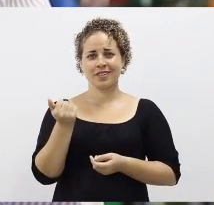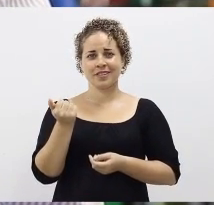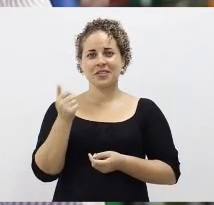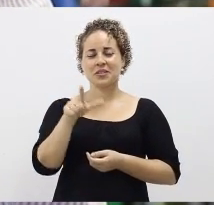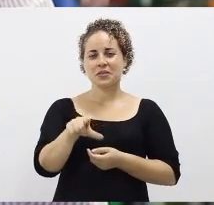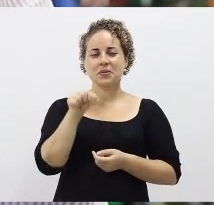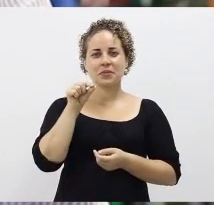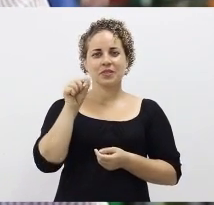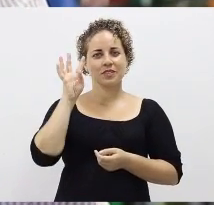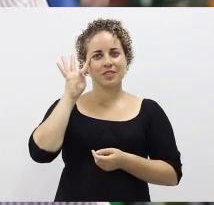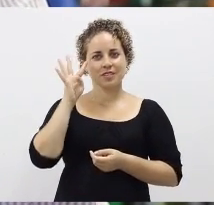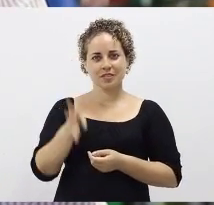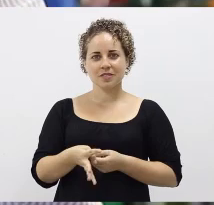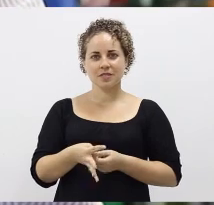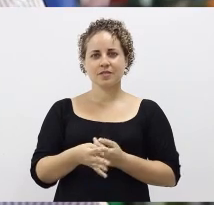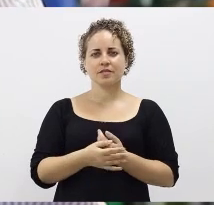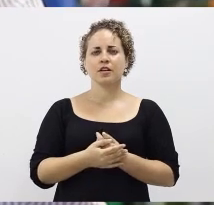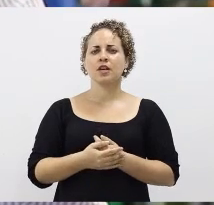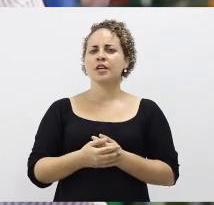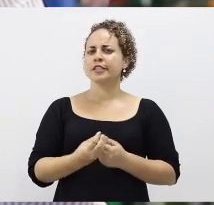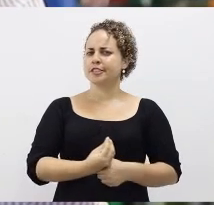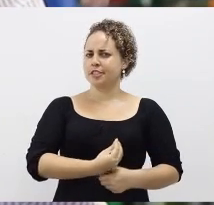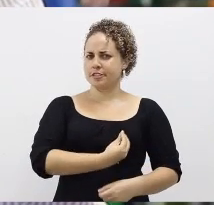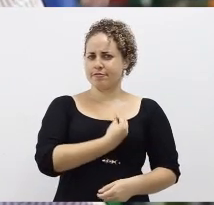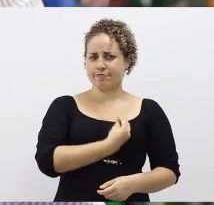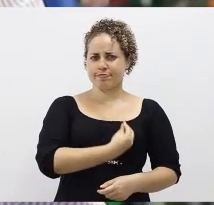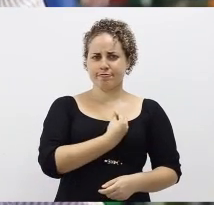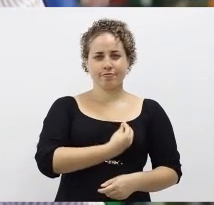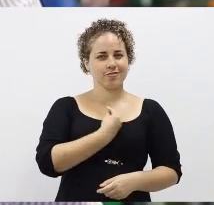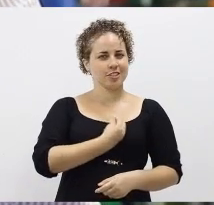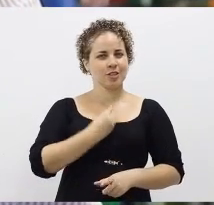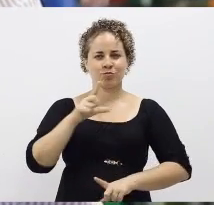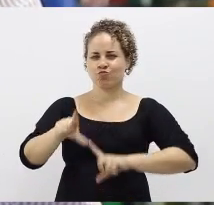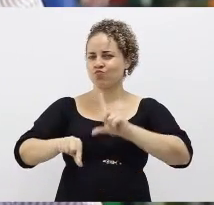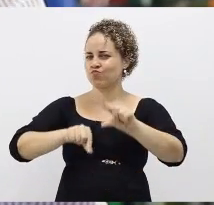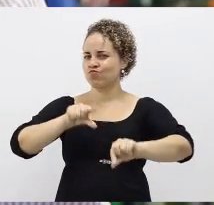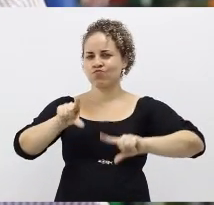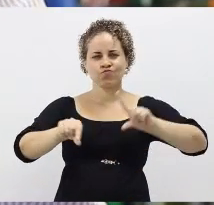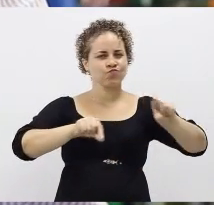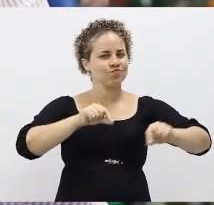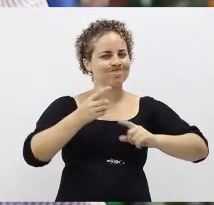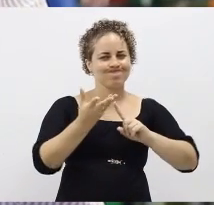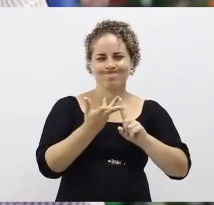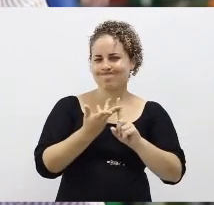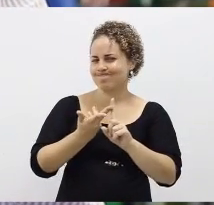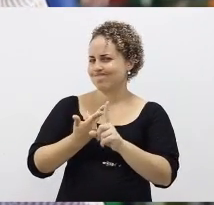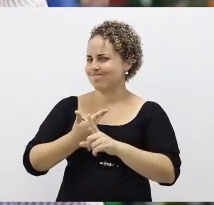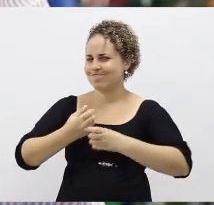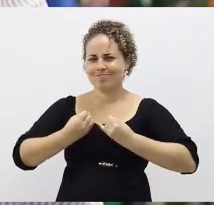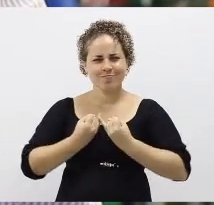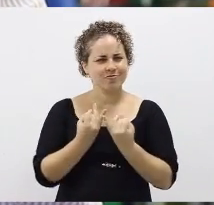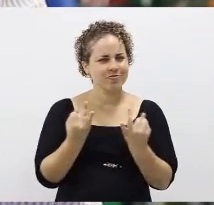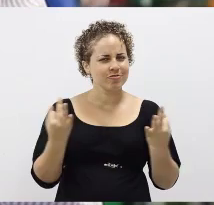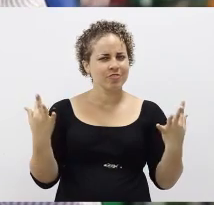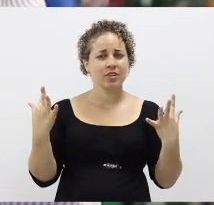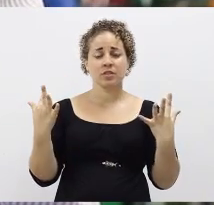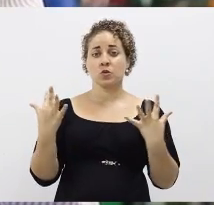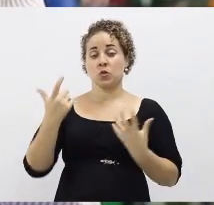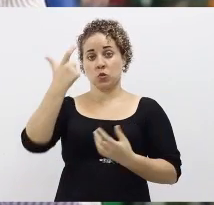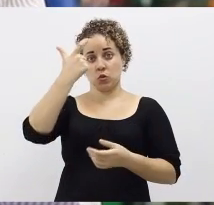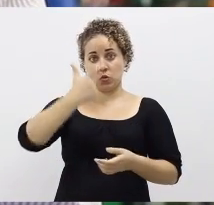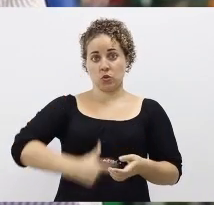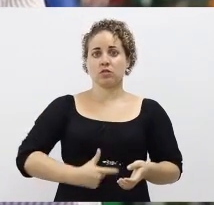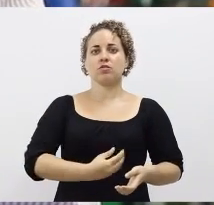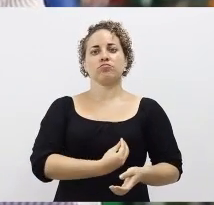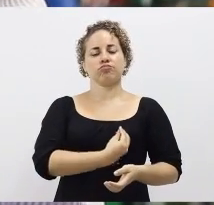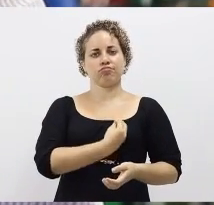decisão? Na vida, nós tomamos várias decisões. Essas decisões determinam